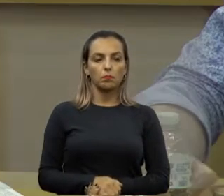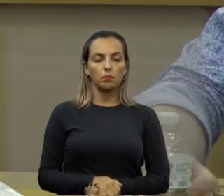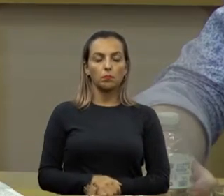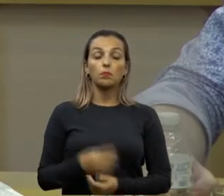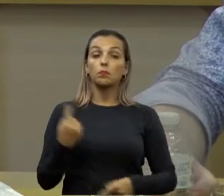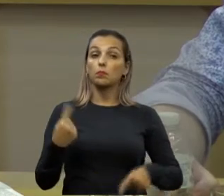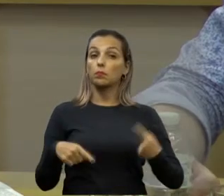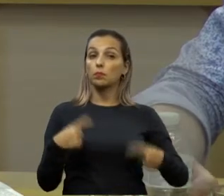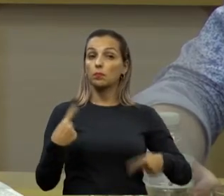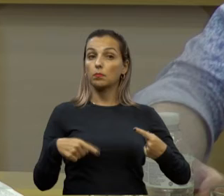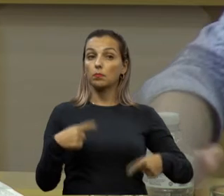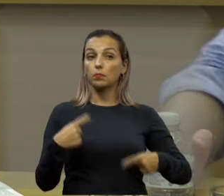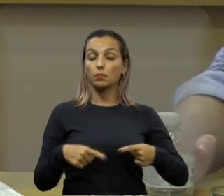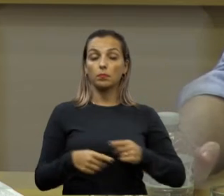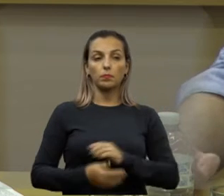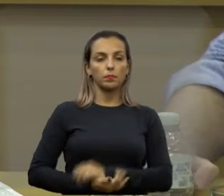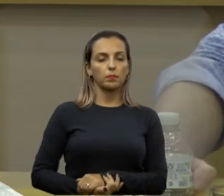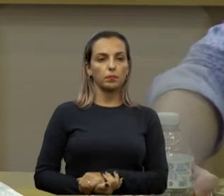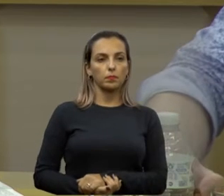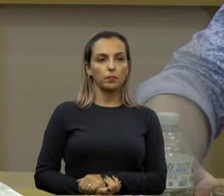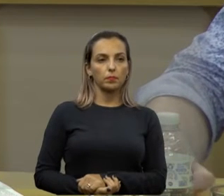e em discussão